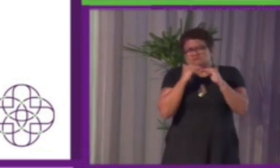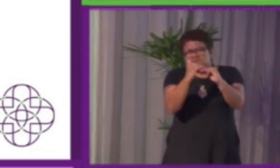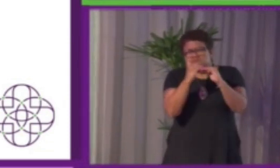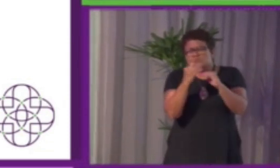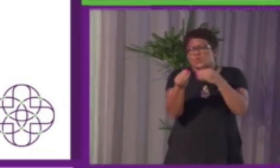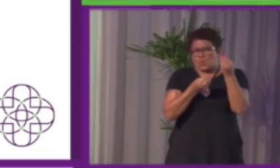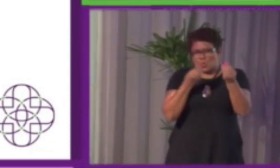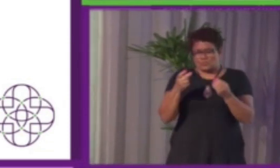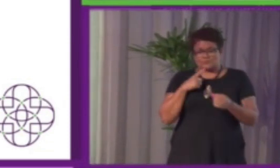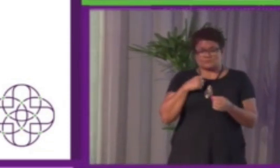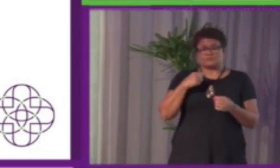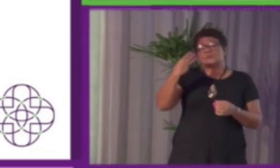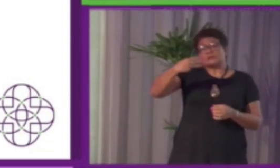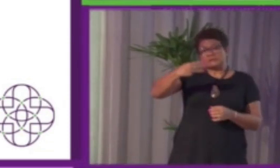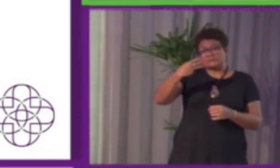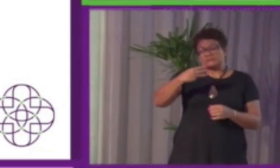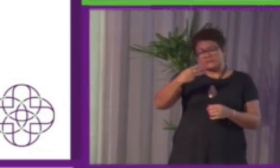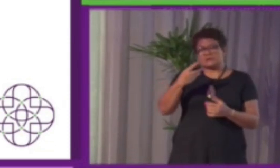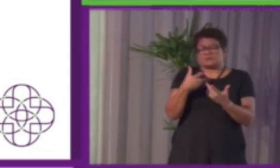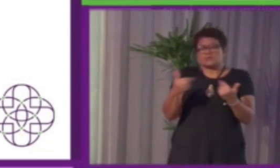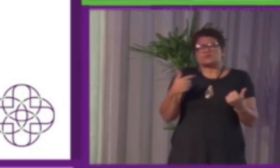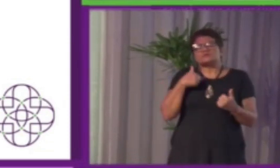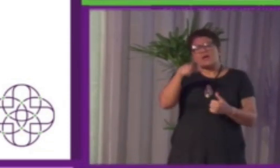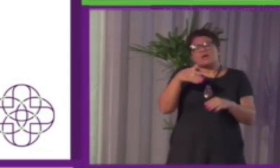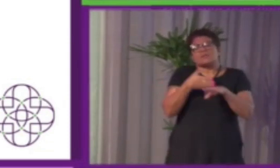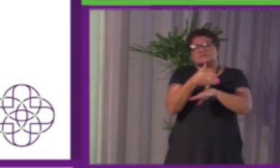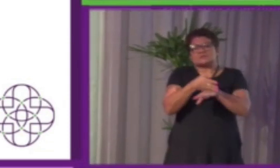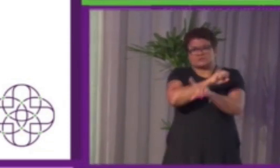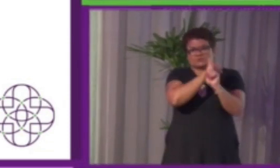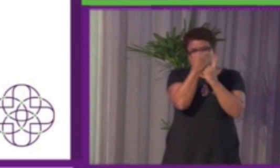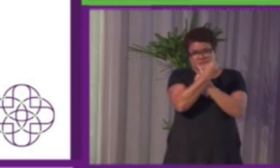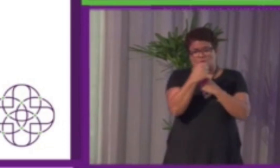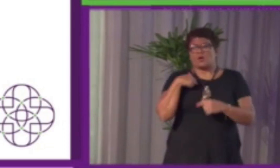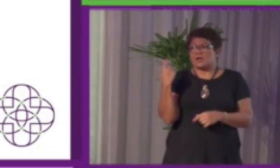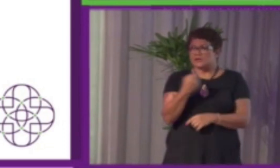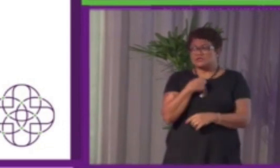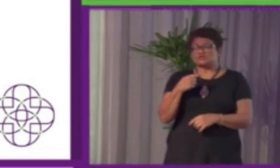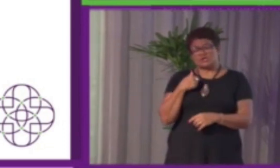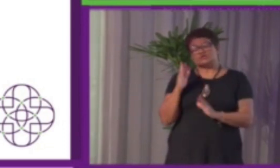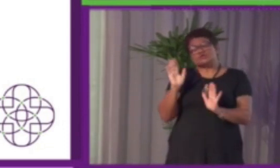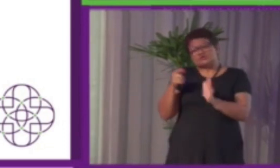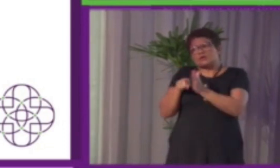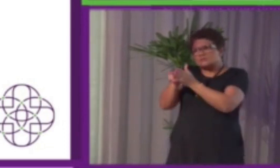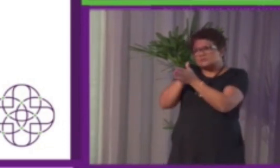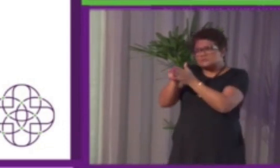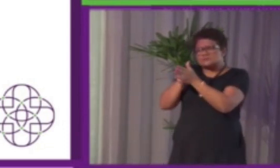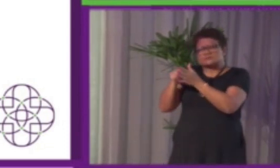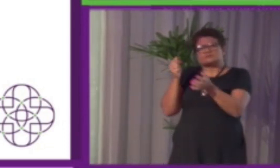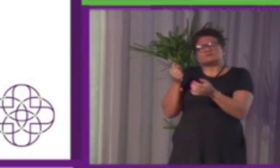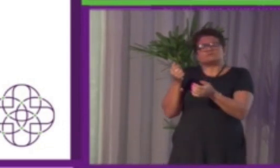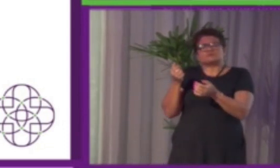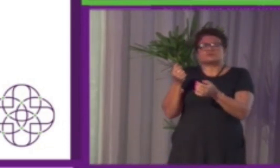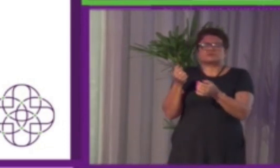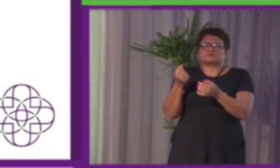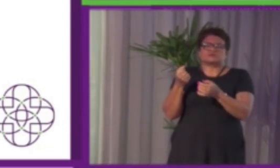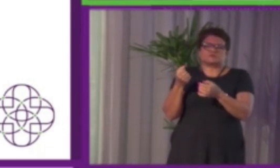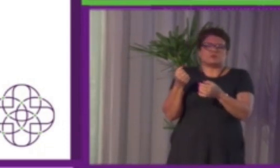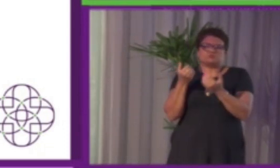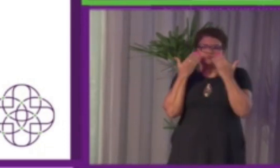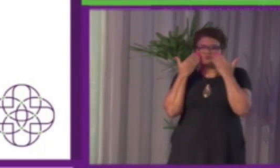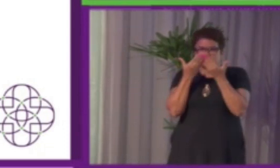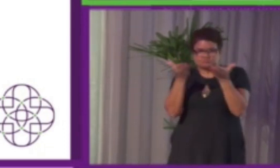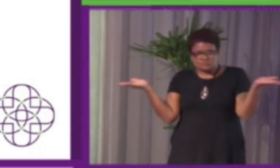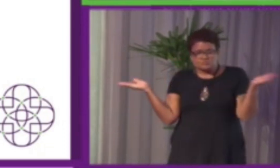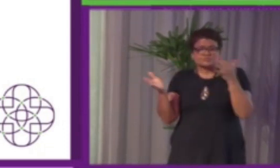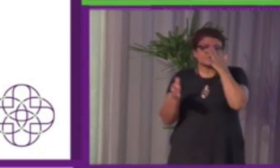desse processo foi a participação social. Então, fizemos então uma consulta pública, na qual submetemos então essas recomendações emitidas